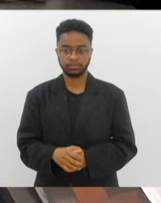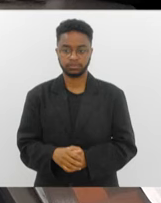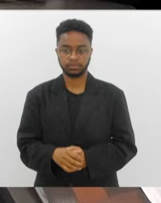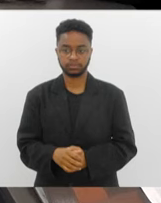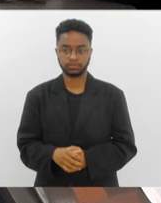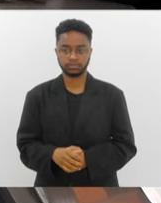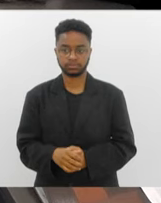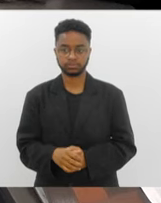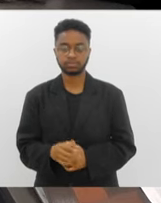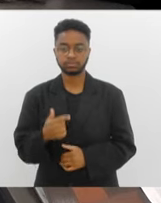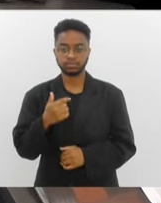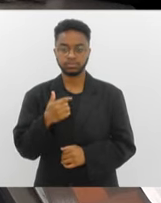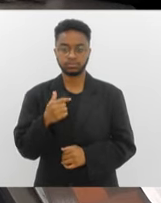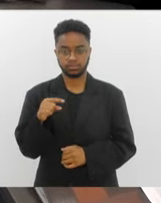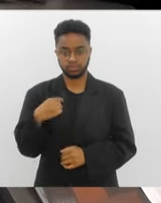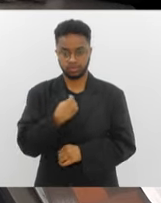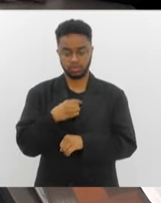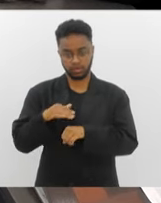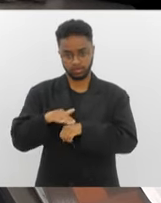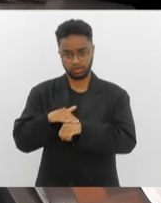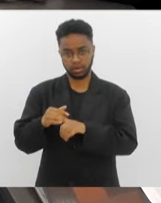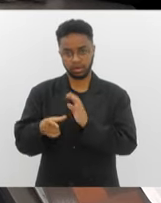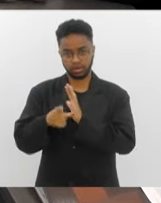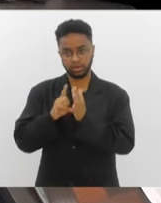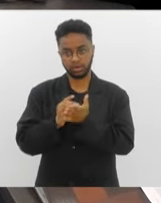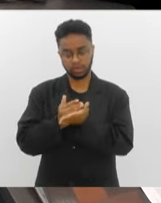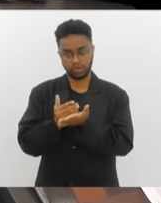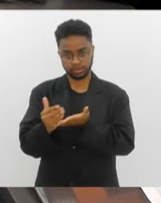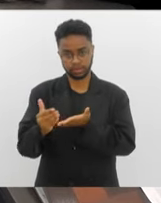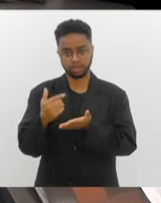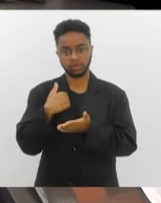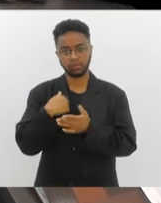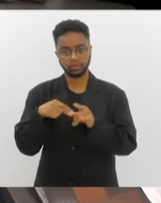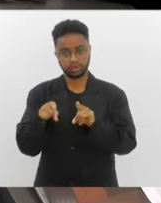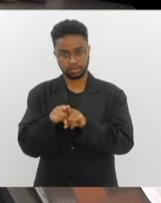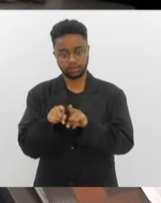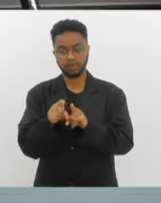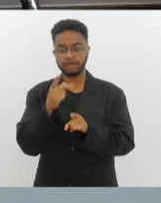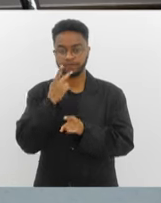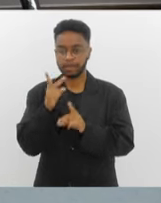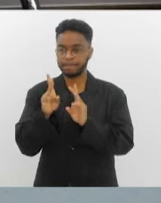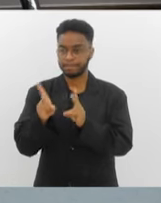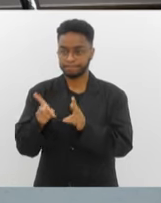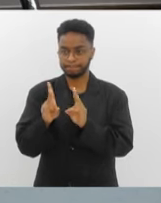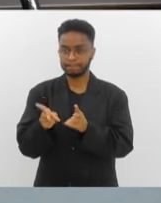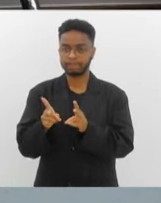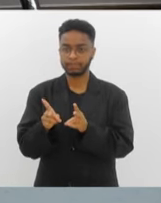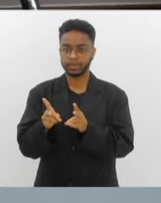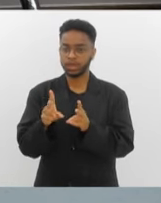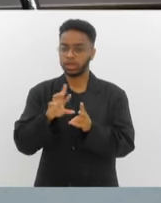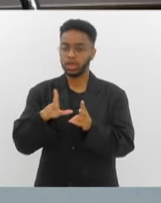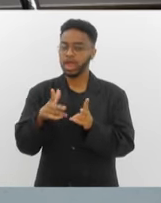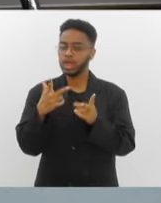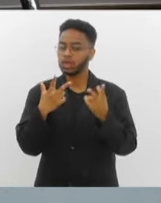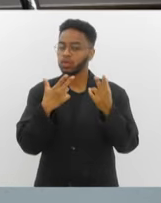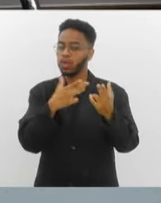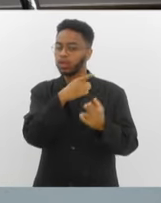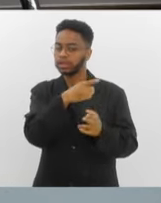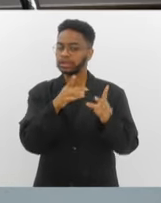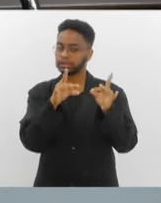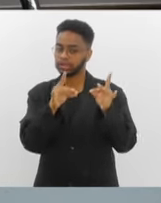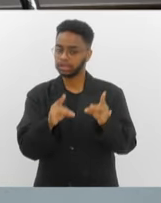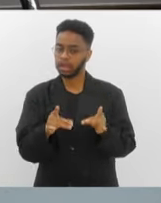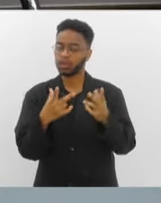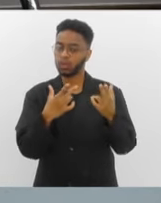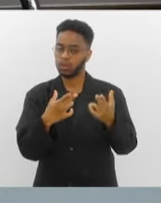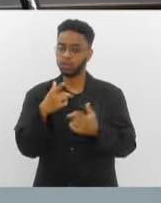Inicialmente, conversamos antes do início e eu havia, inclusive, também tocado nesse mesmo, não exatamente com o detalhamento do